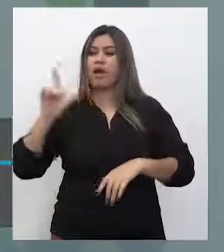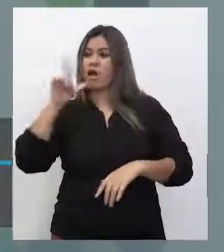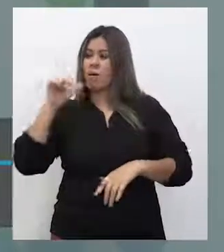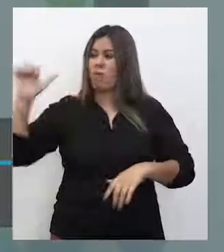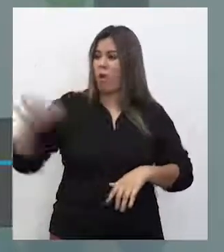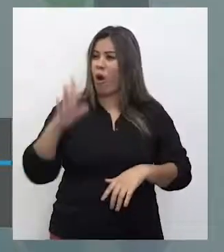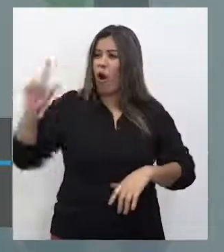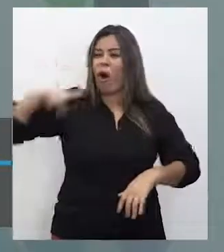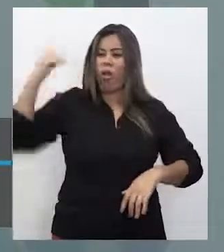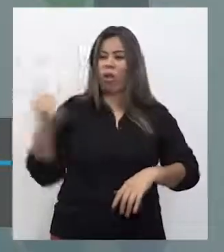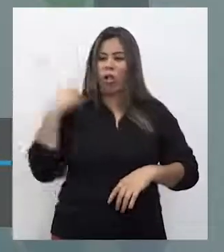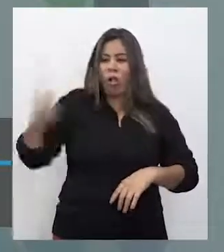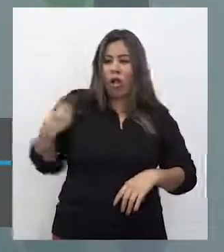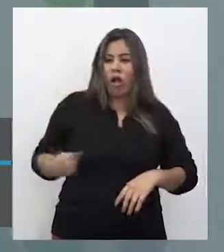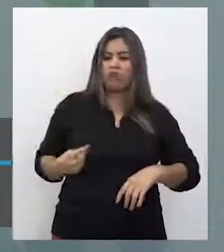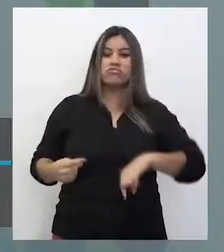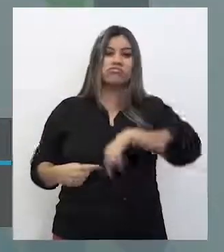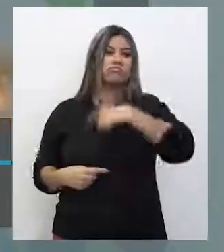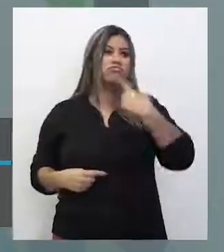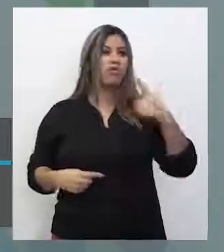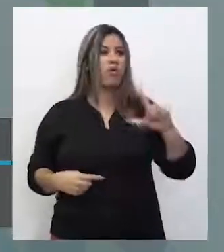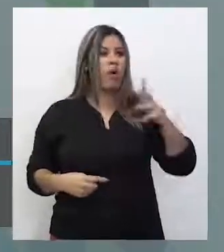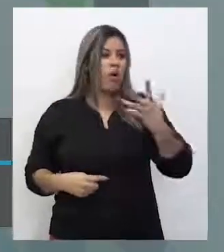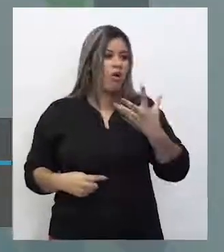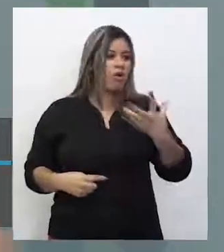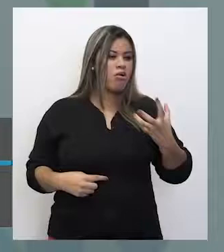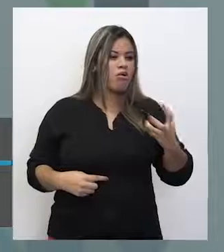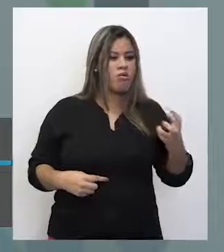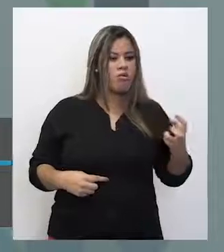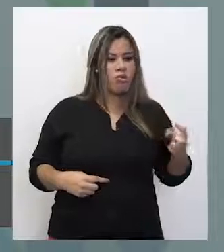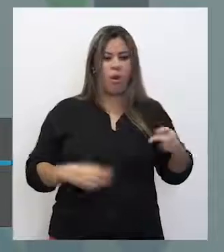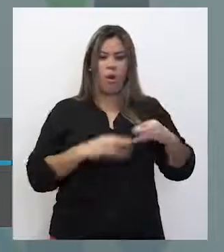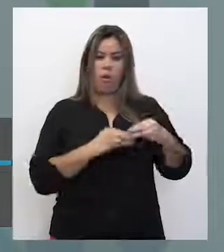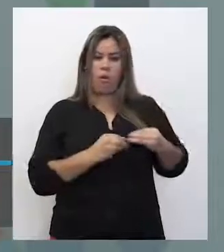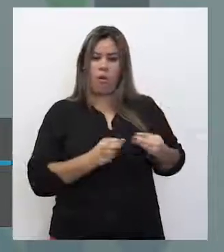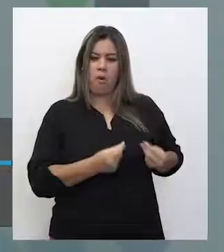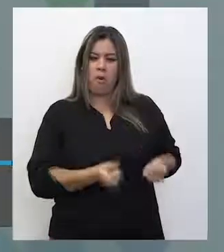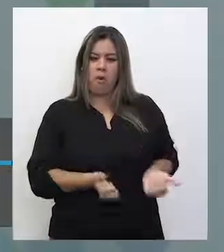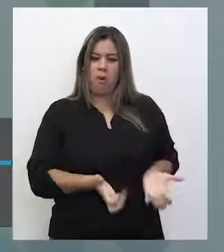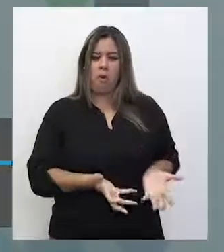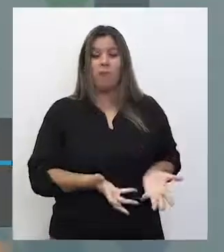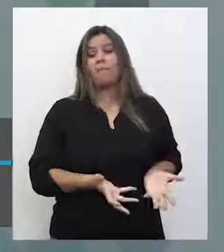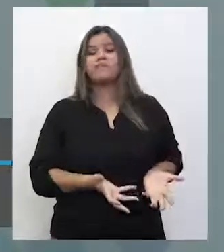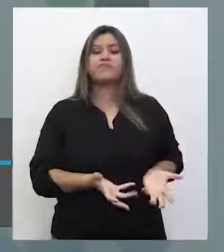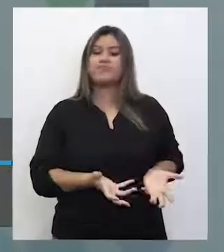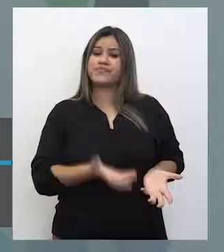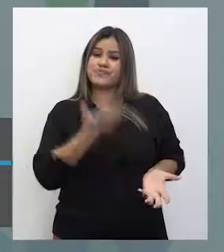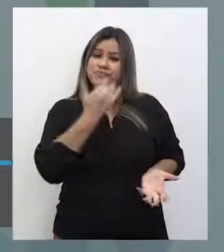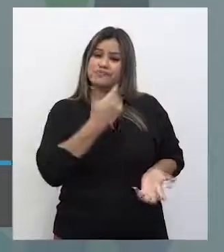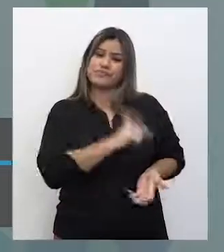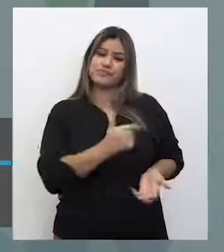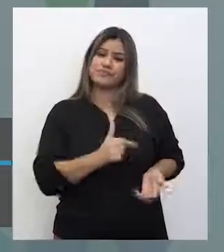vai ter tufão, né? Do outro lado vai ter seca, aridez. E aí é escassez de